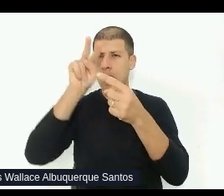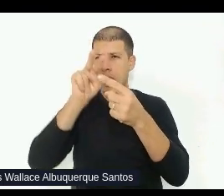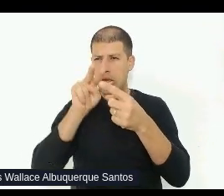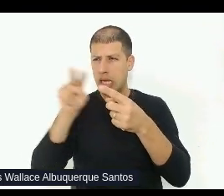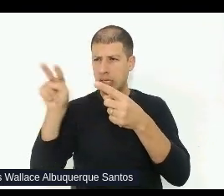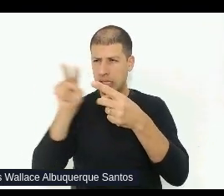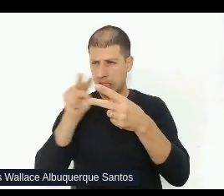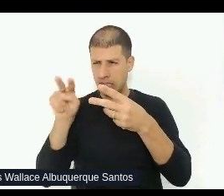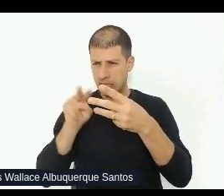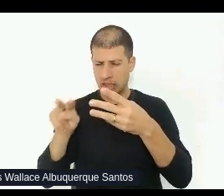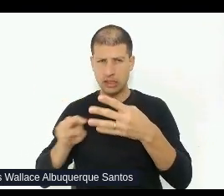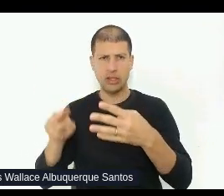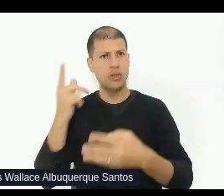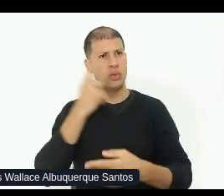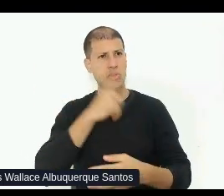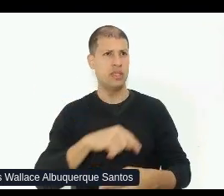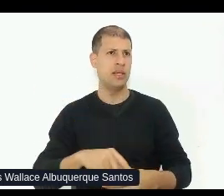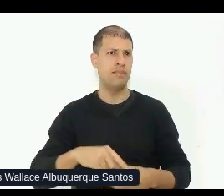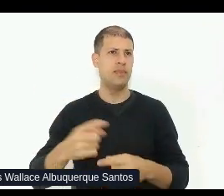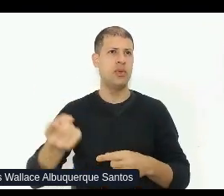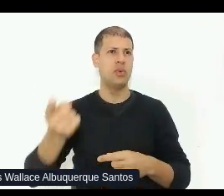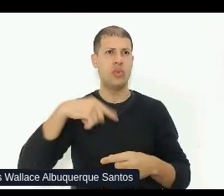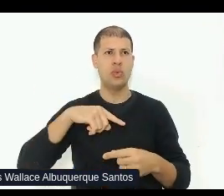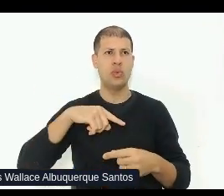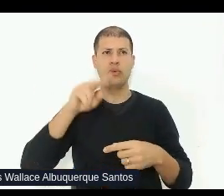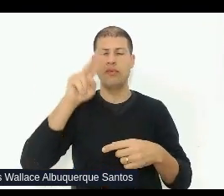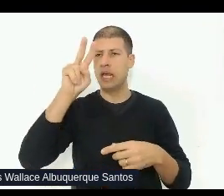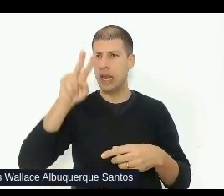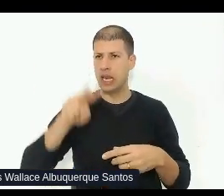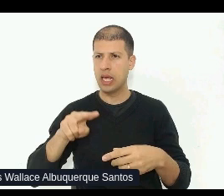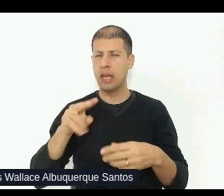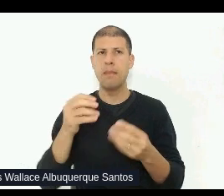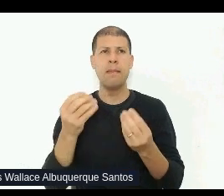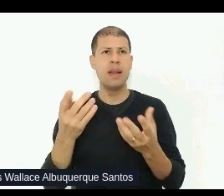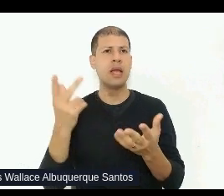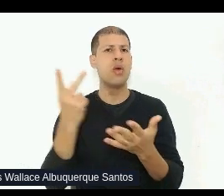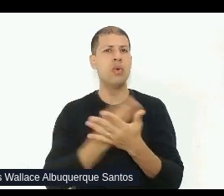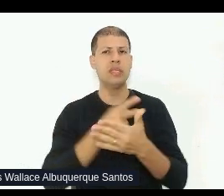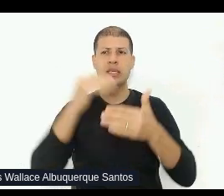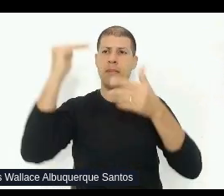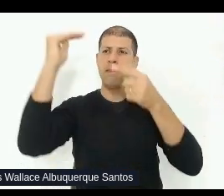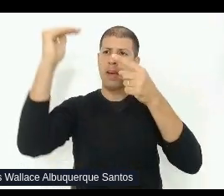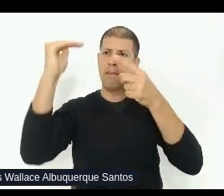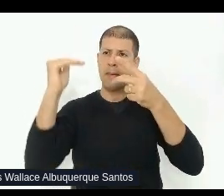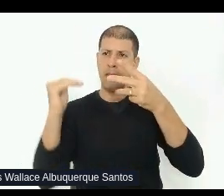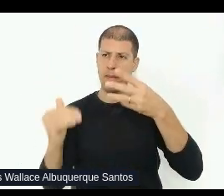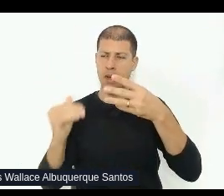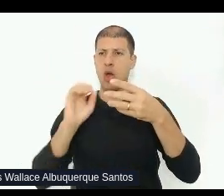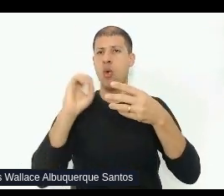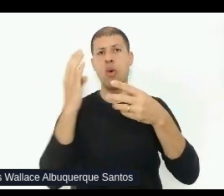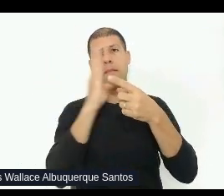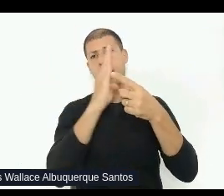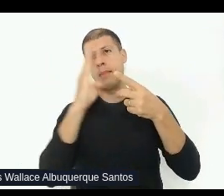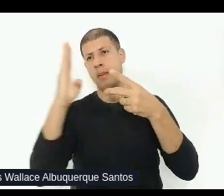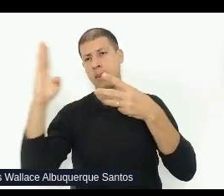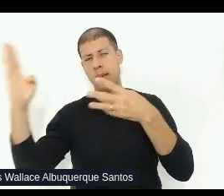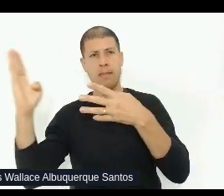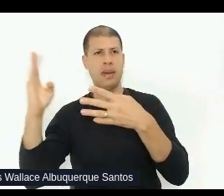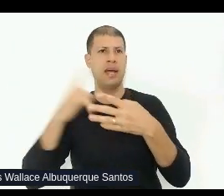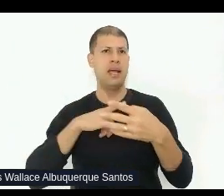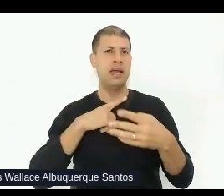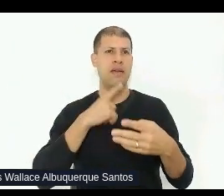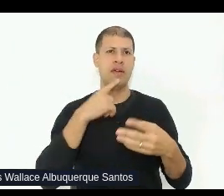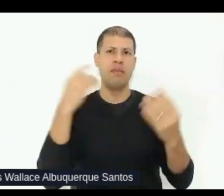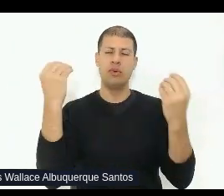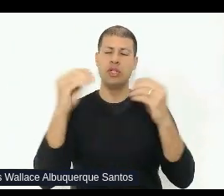existentes. Próximo item, a leitura dos elementos ocorre de forma sequencial. Isso significa que o item seguinte começará a ser lido